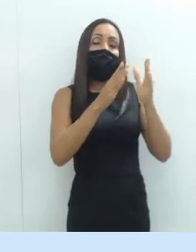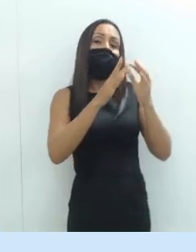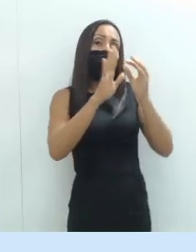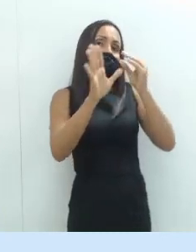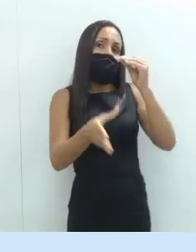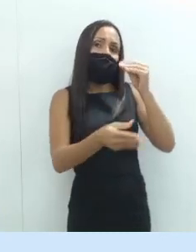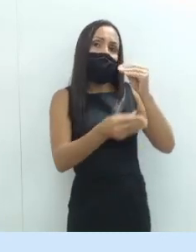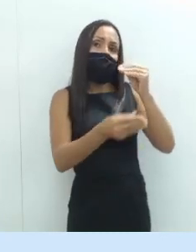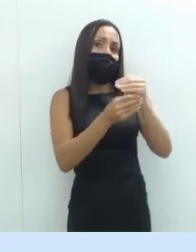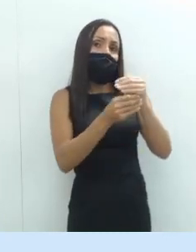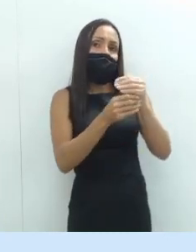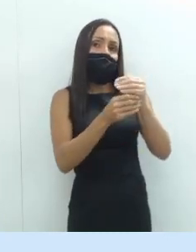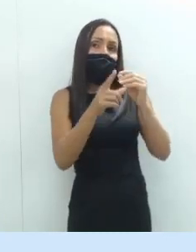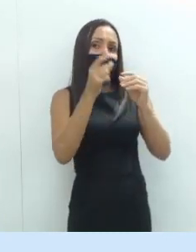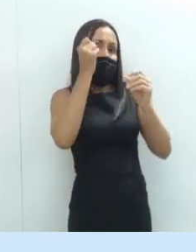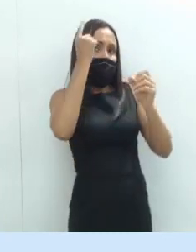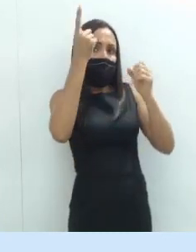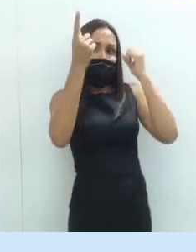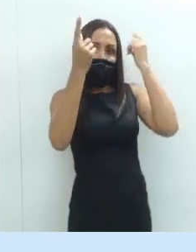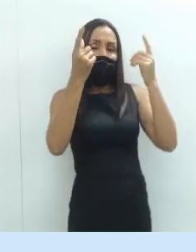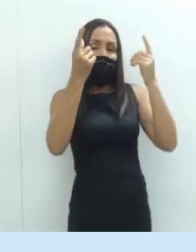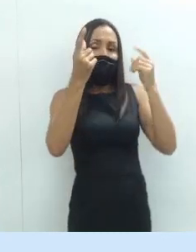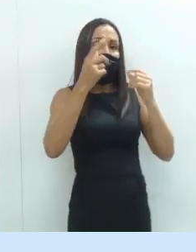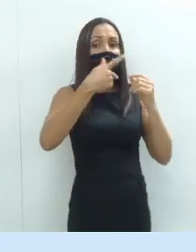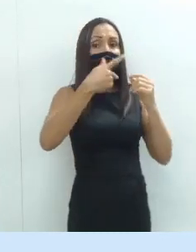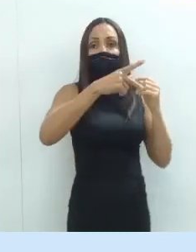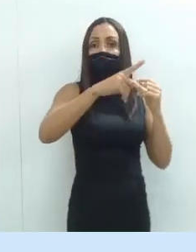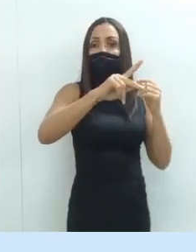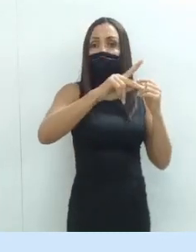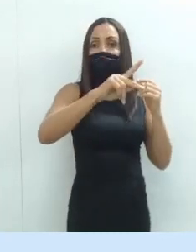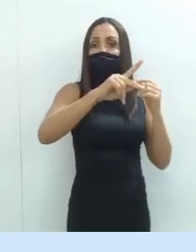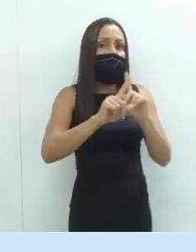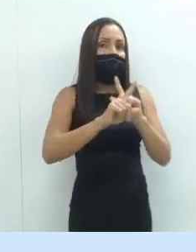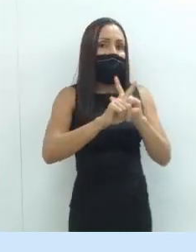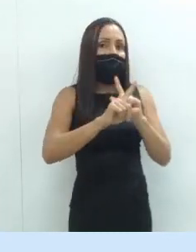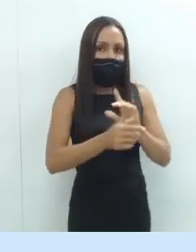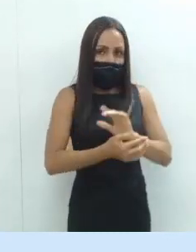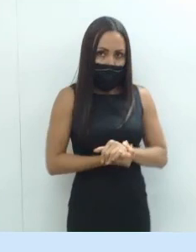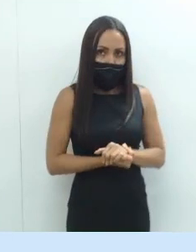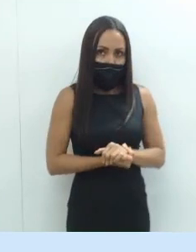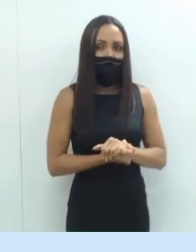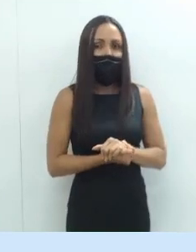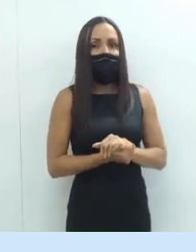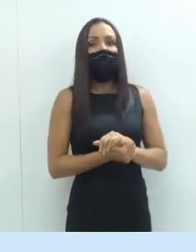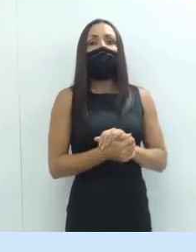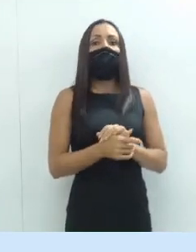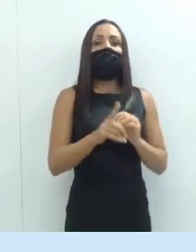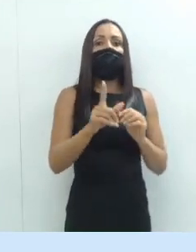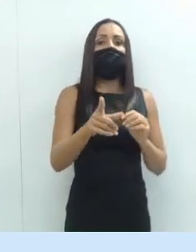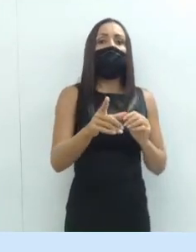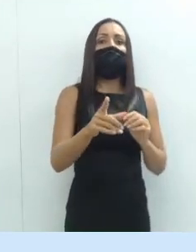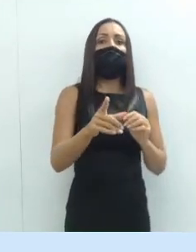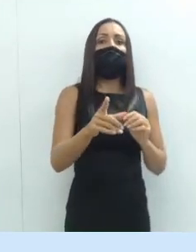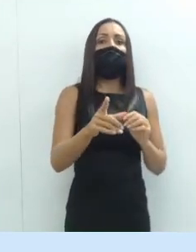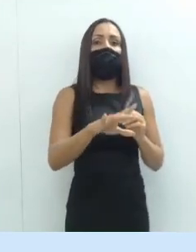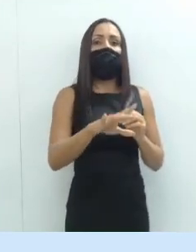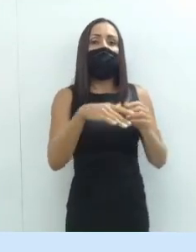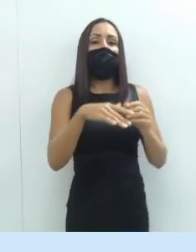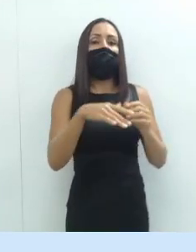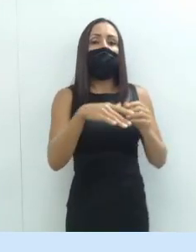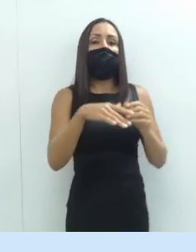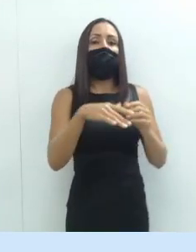não traz nenhuma ideia sua, você não traz nenhum ponto de vista seu, você traz apenas aquilo que o